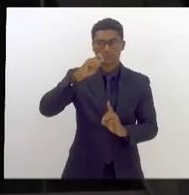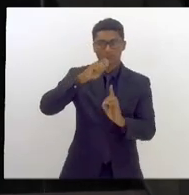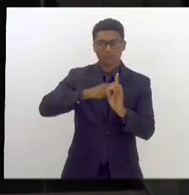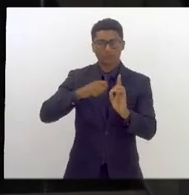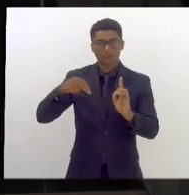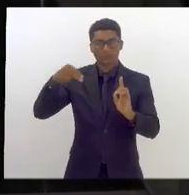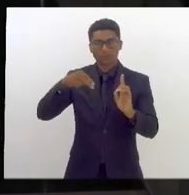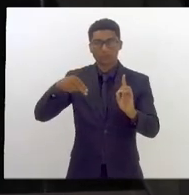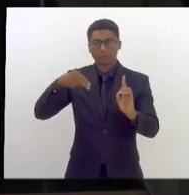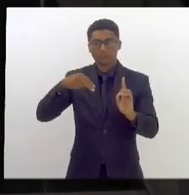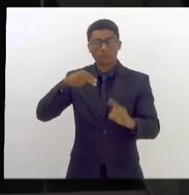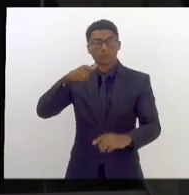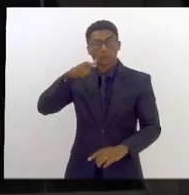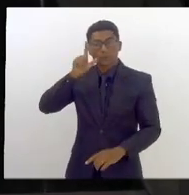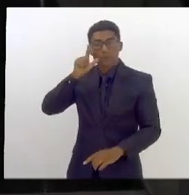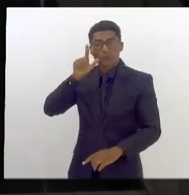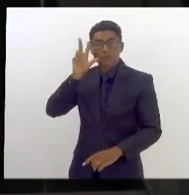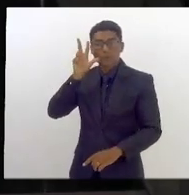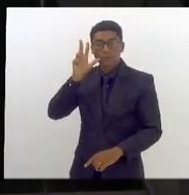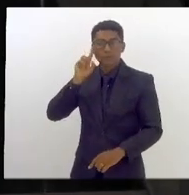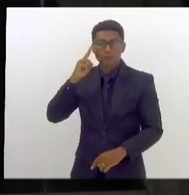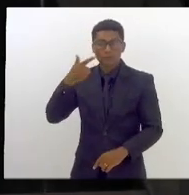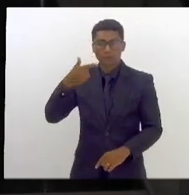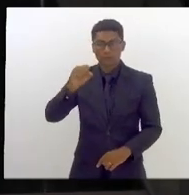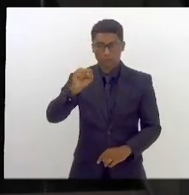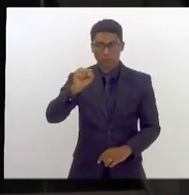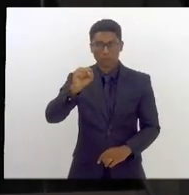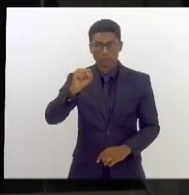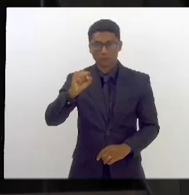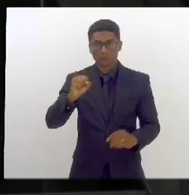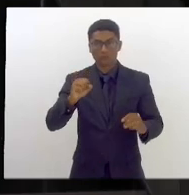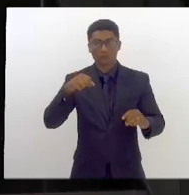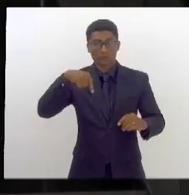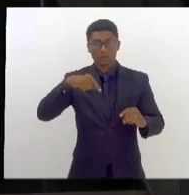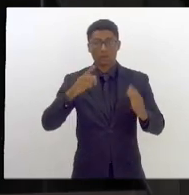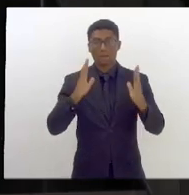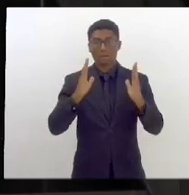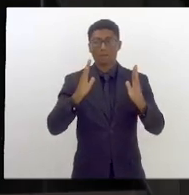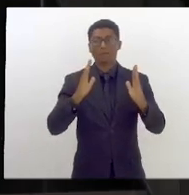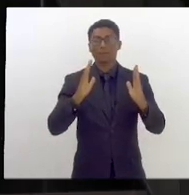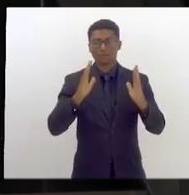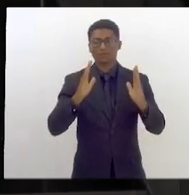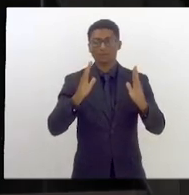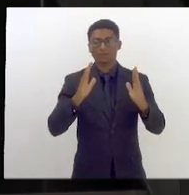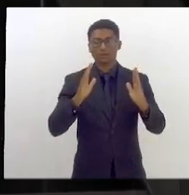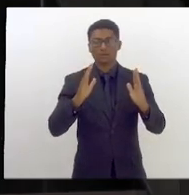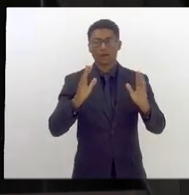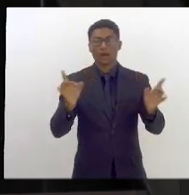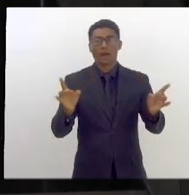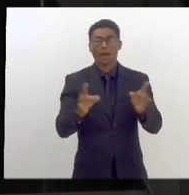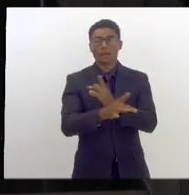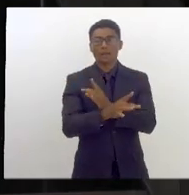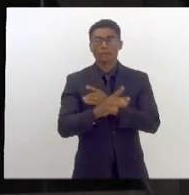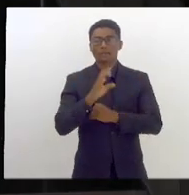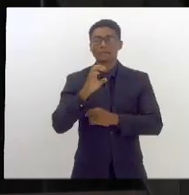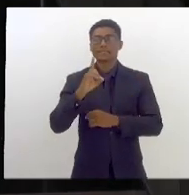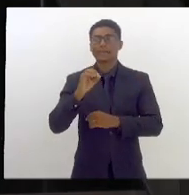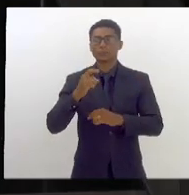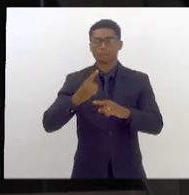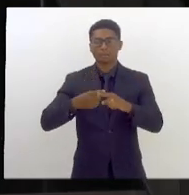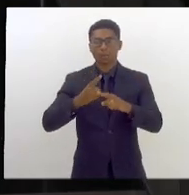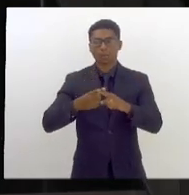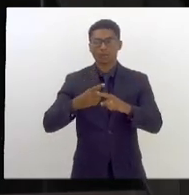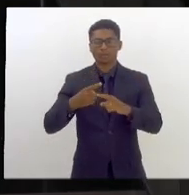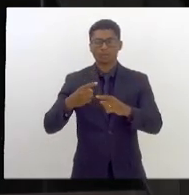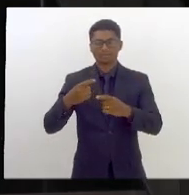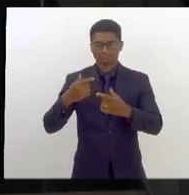anteontem dia 28 nosso expediente aqui na casa terminou mais cedo em função do jogo do Brasil